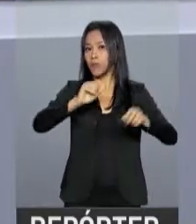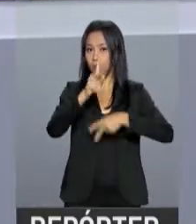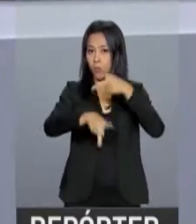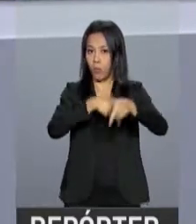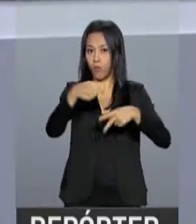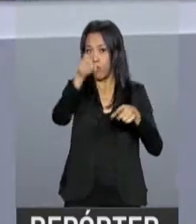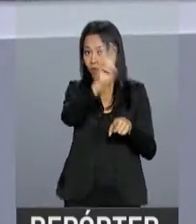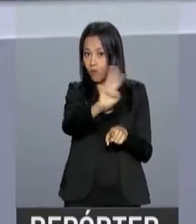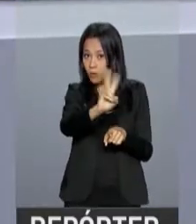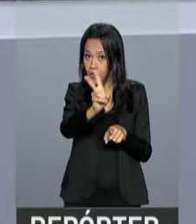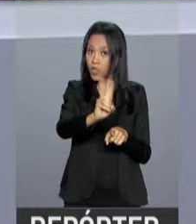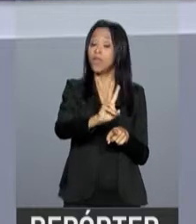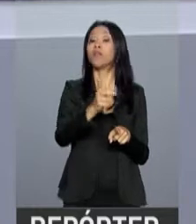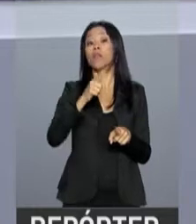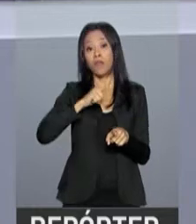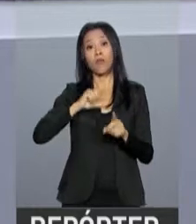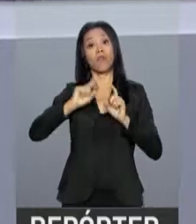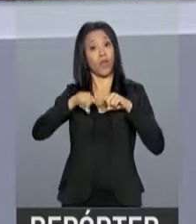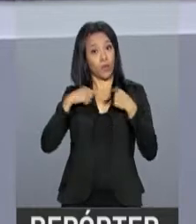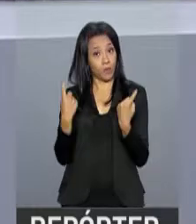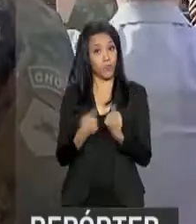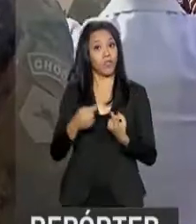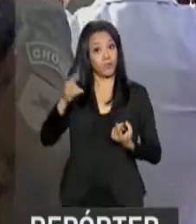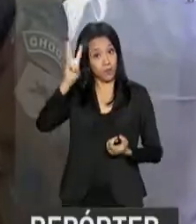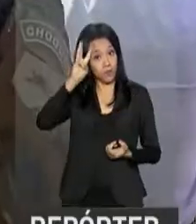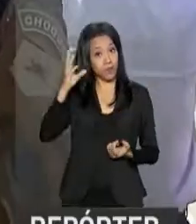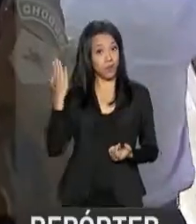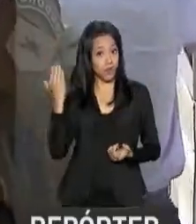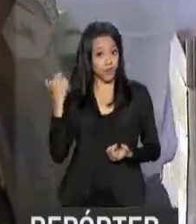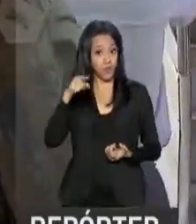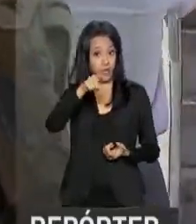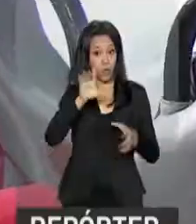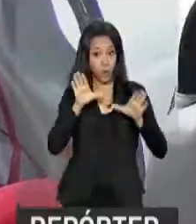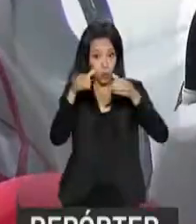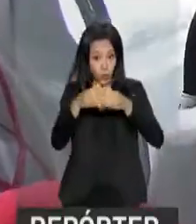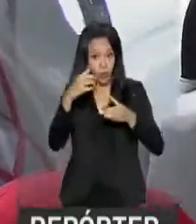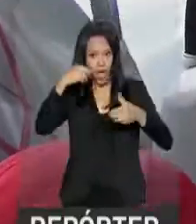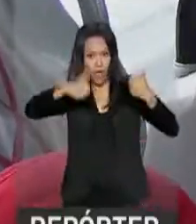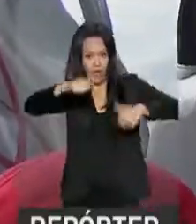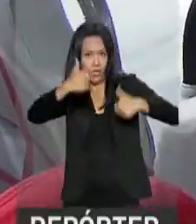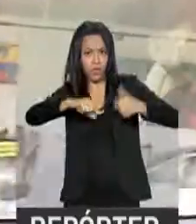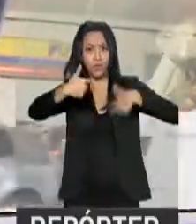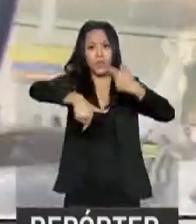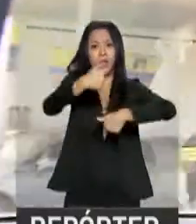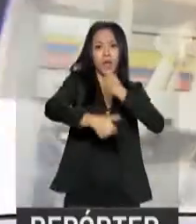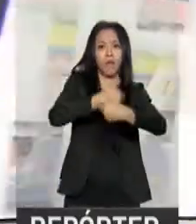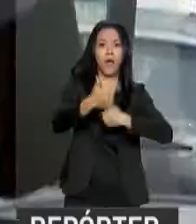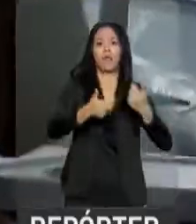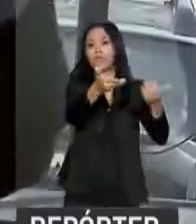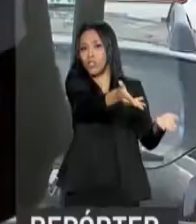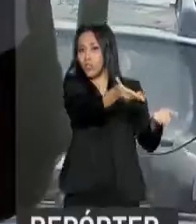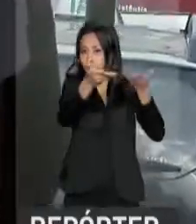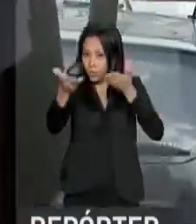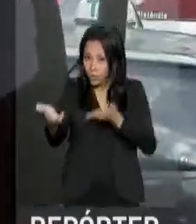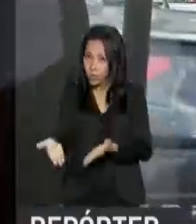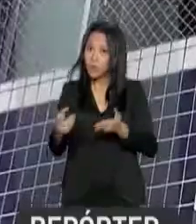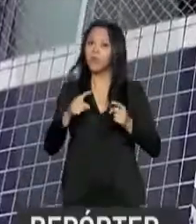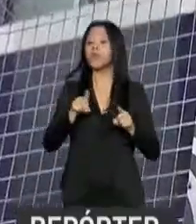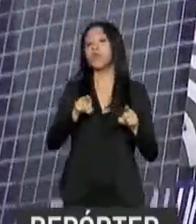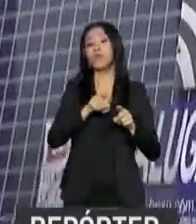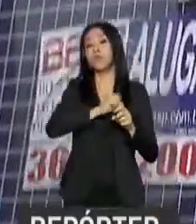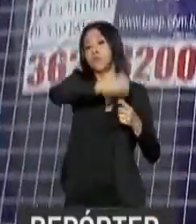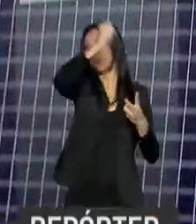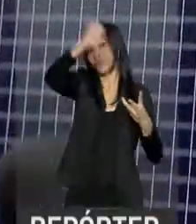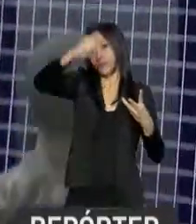reunião nesta terça feira no palácio do planalto o grupo fez uma avaliação do trabalho de acolhimento e de interiorização que vem sendo